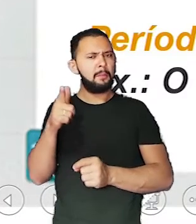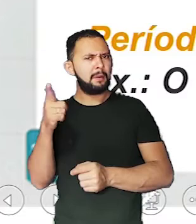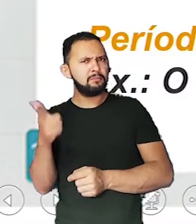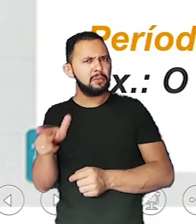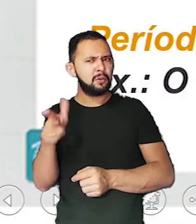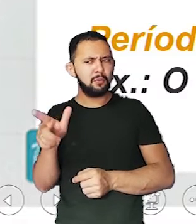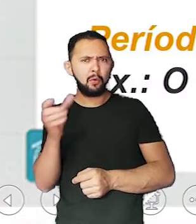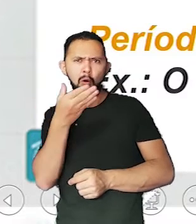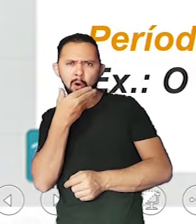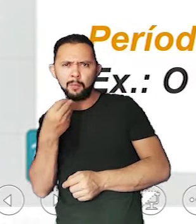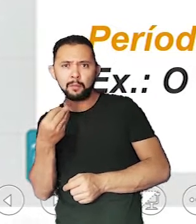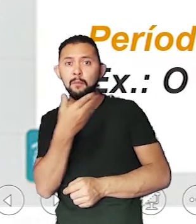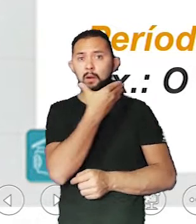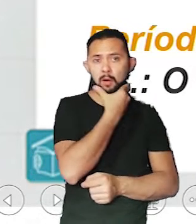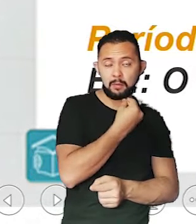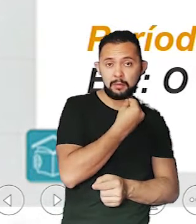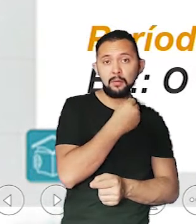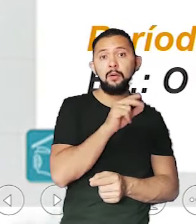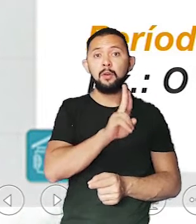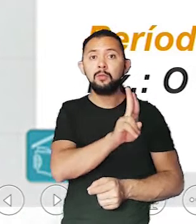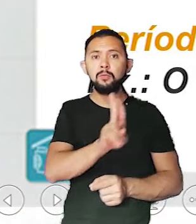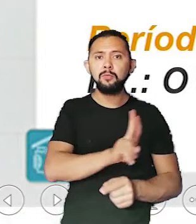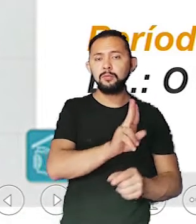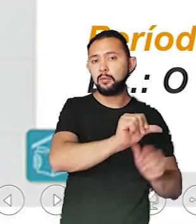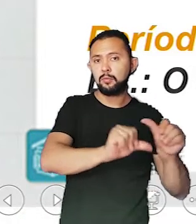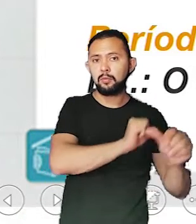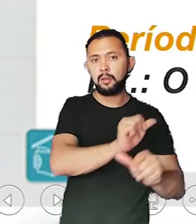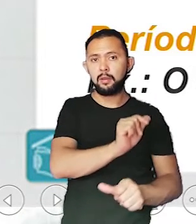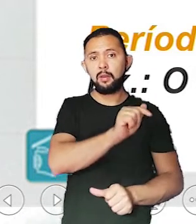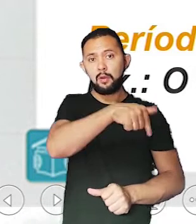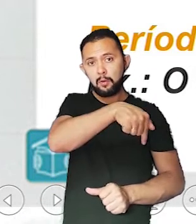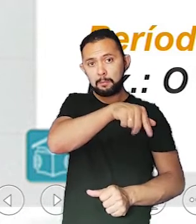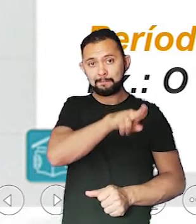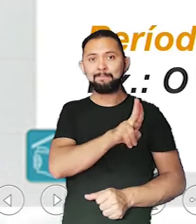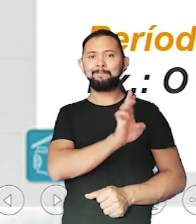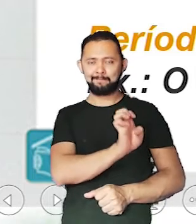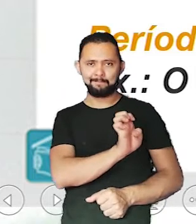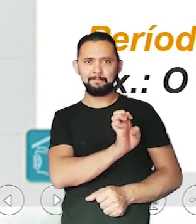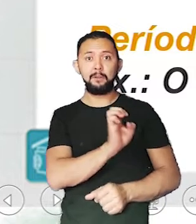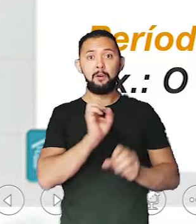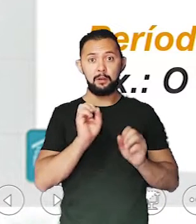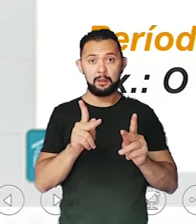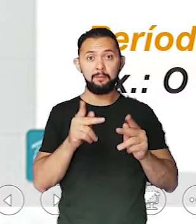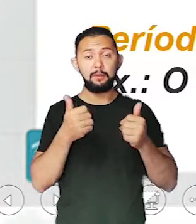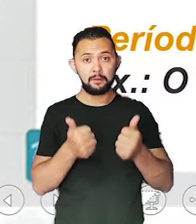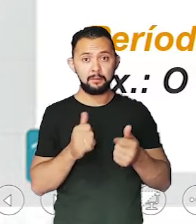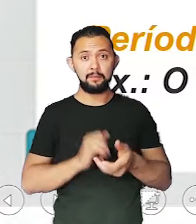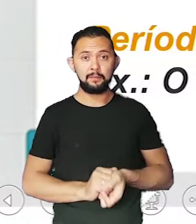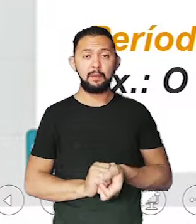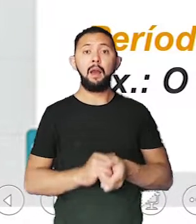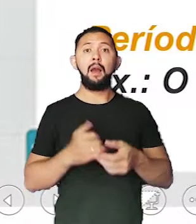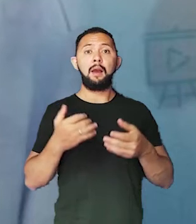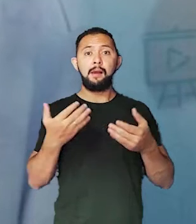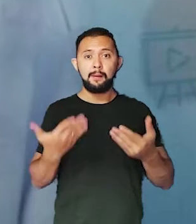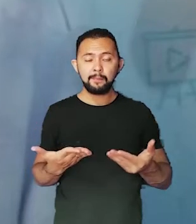homem duas vezes, então eu usei o quezinho para isso, ok? Então, está aí. Gente,